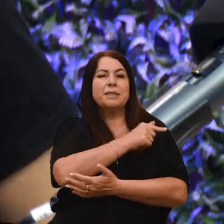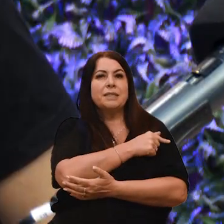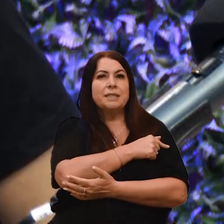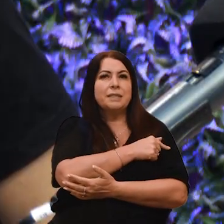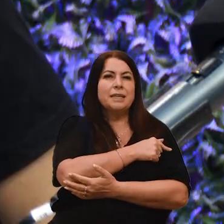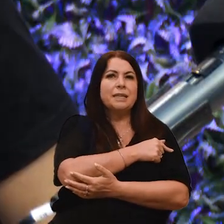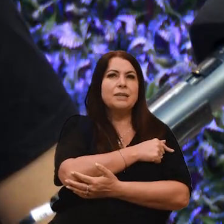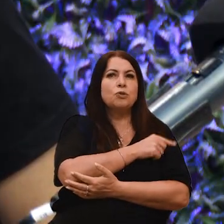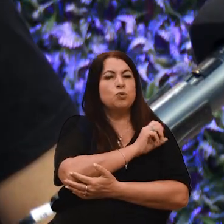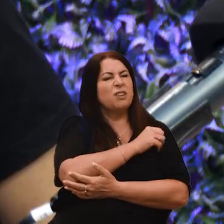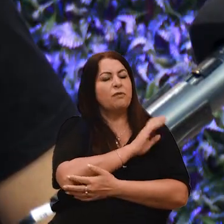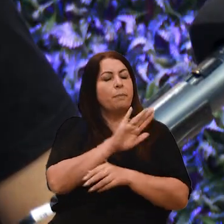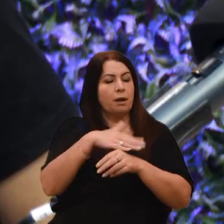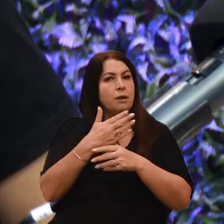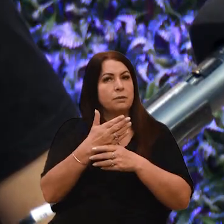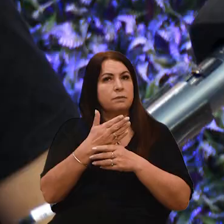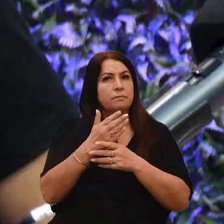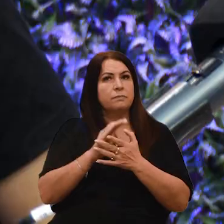né? No 8º mais.